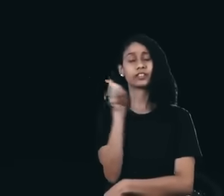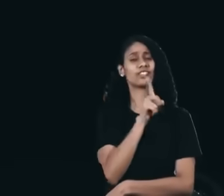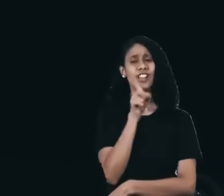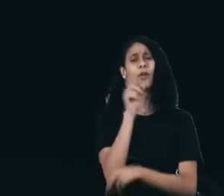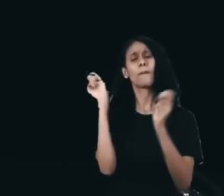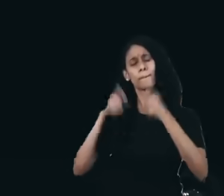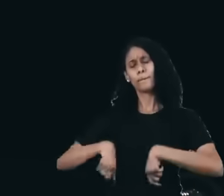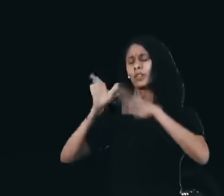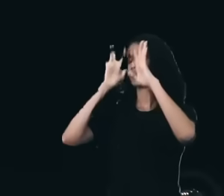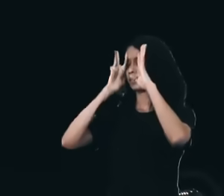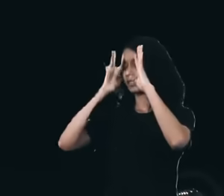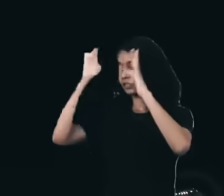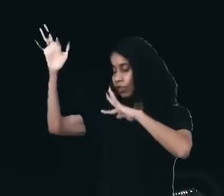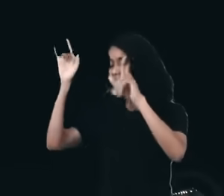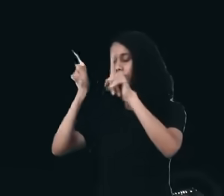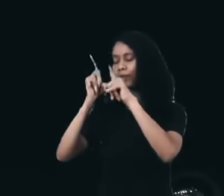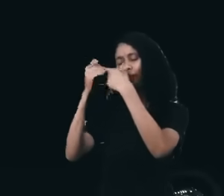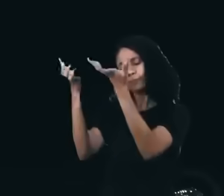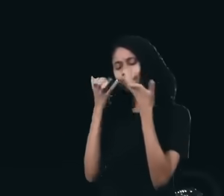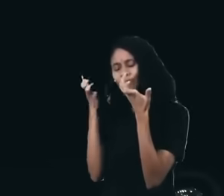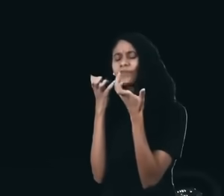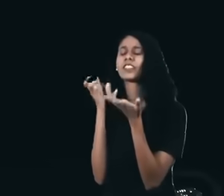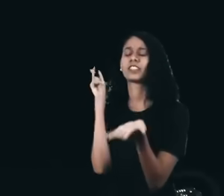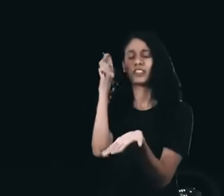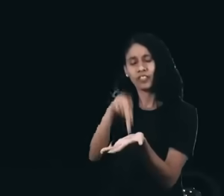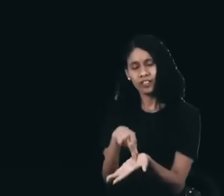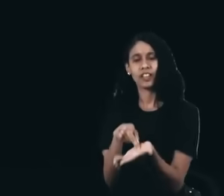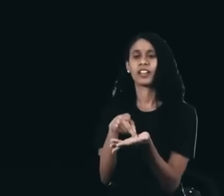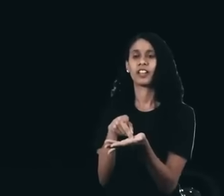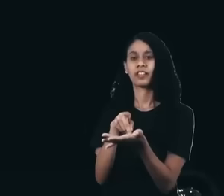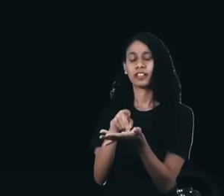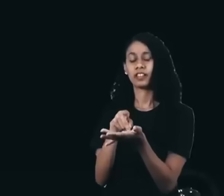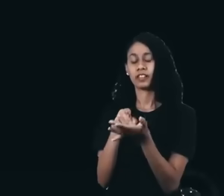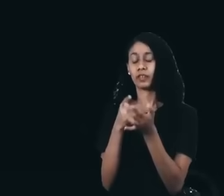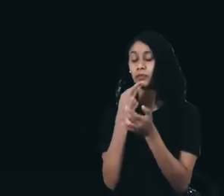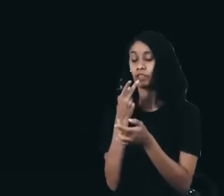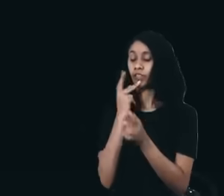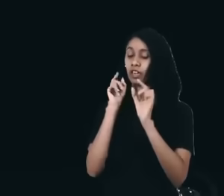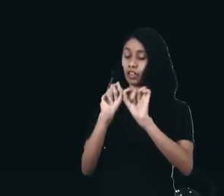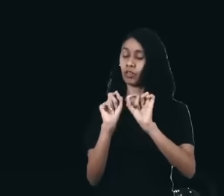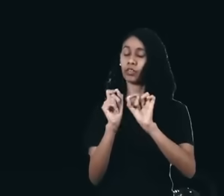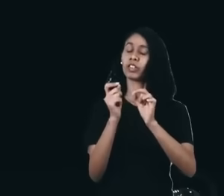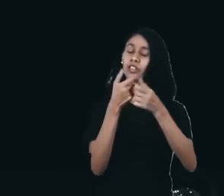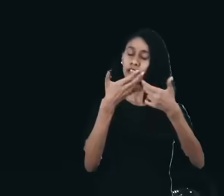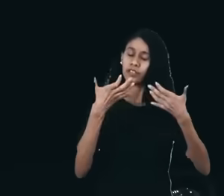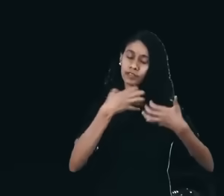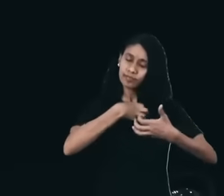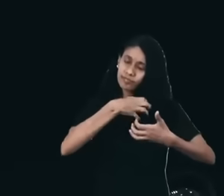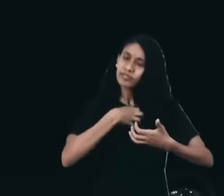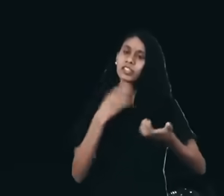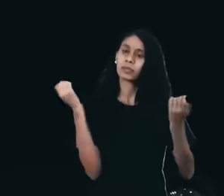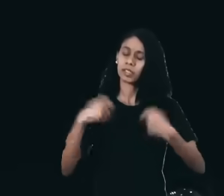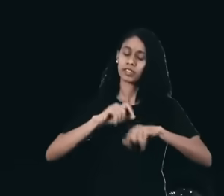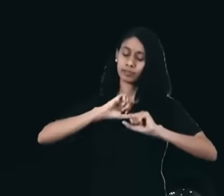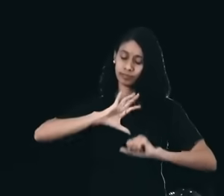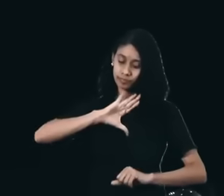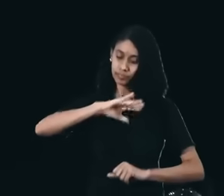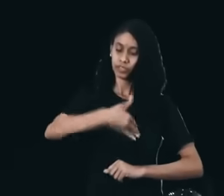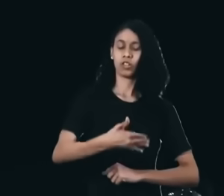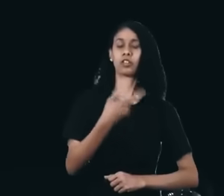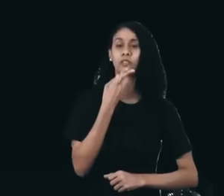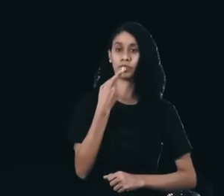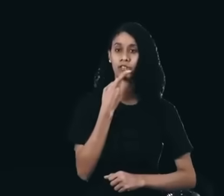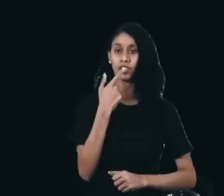pode almejar, você pode ser verdadeira, autêntica o suficiente para dizer isso, sabe? Você precisa ter coragem para ser verdadeira e